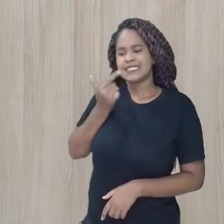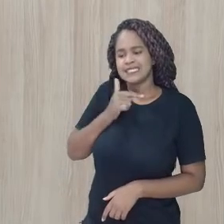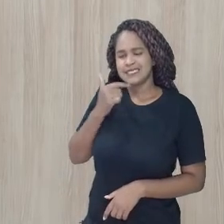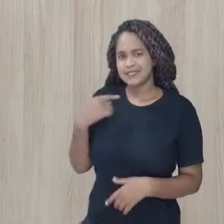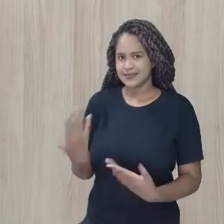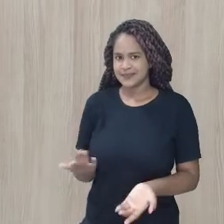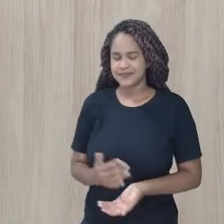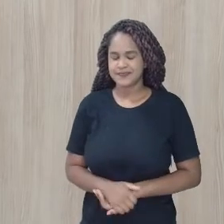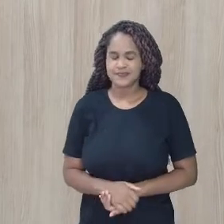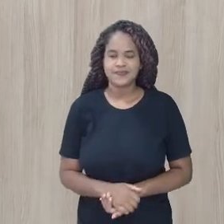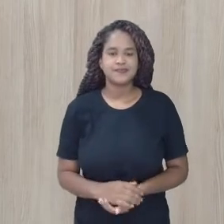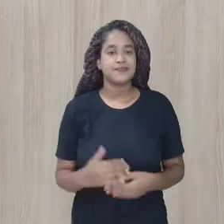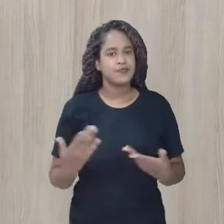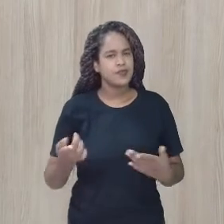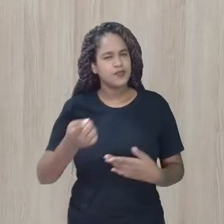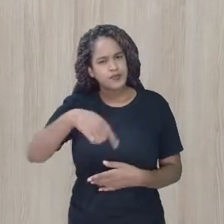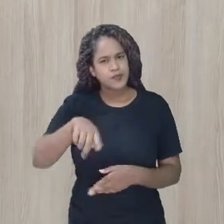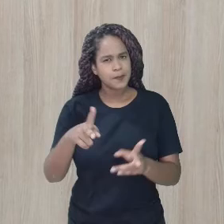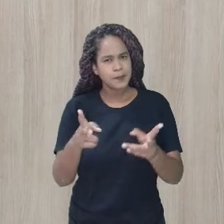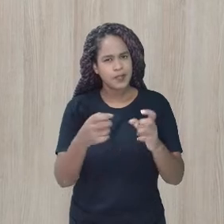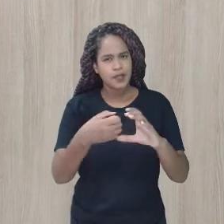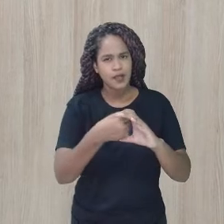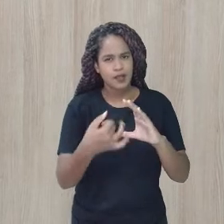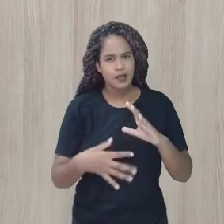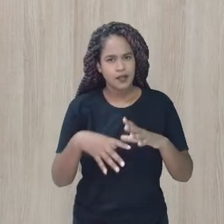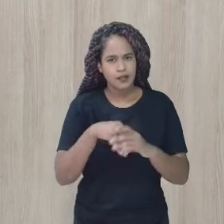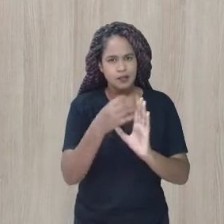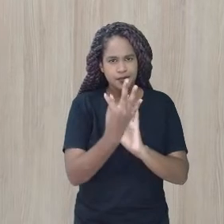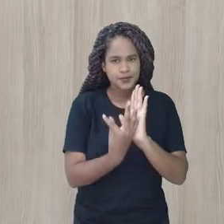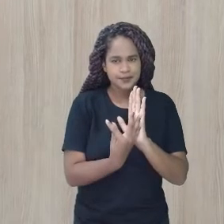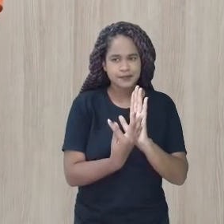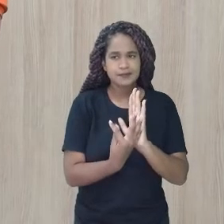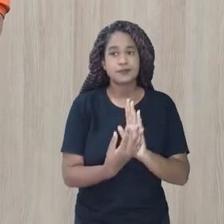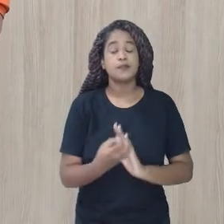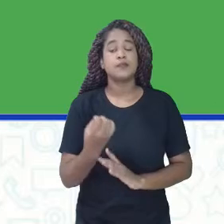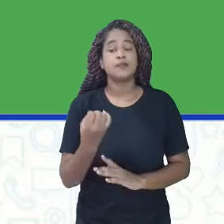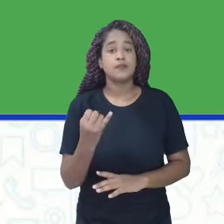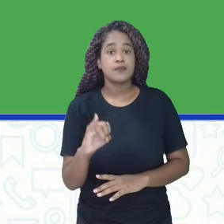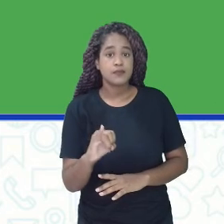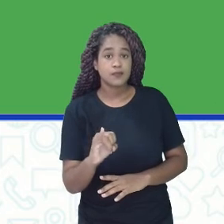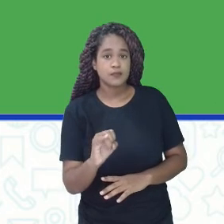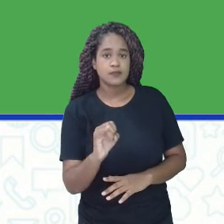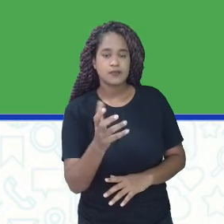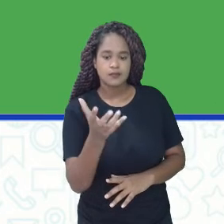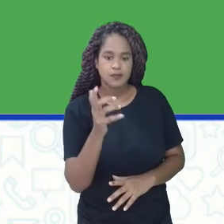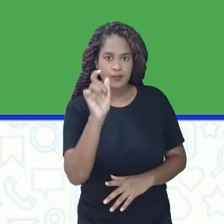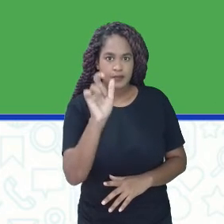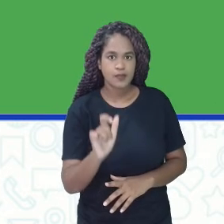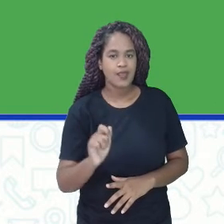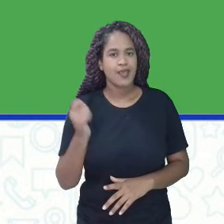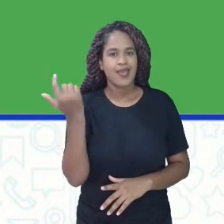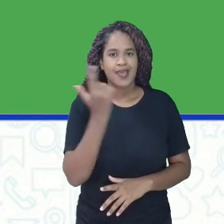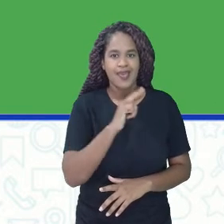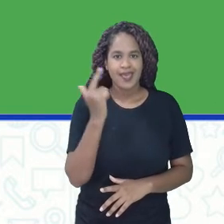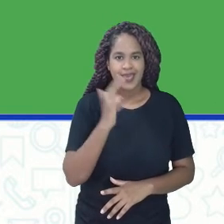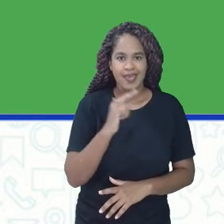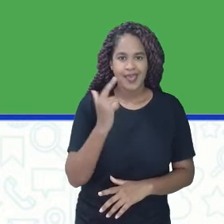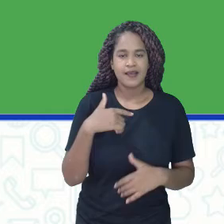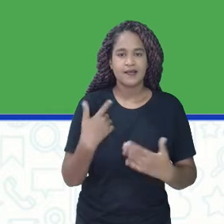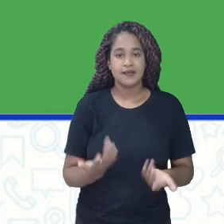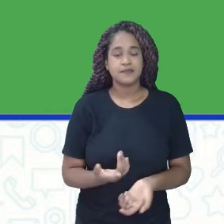recursos dentro desses textos? Para poder rir, as pessoas anestesiam